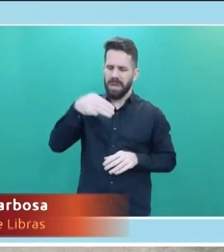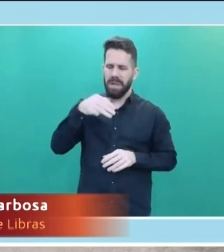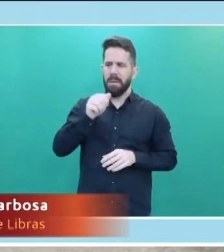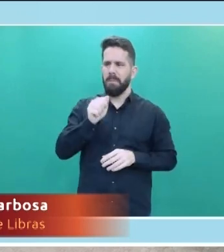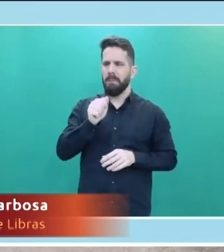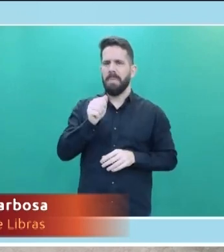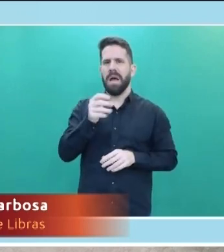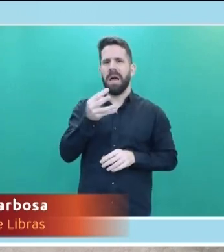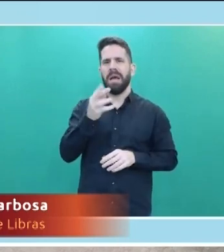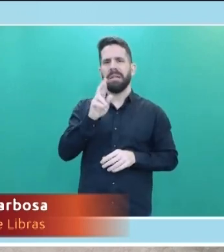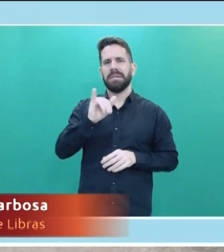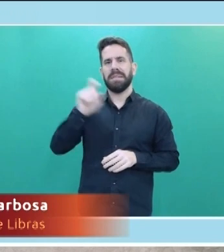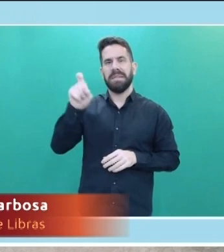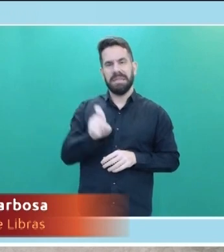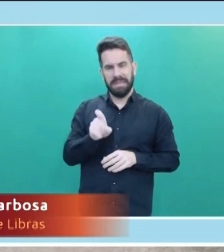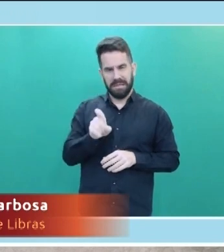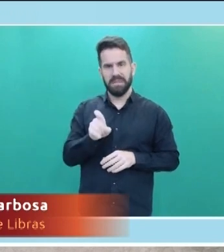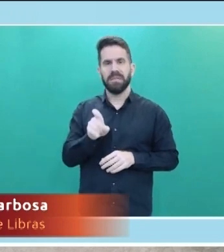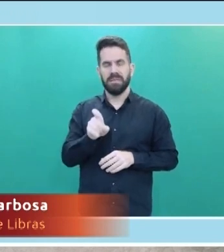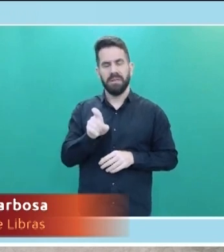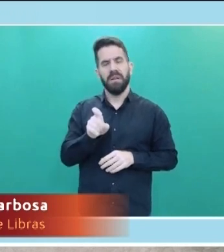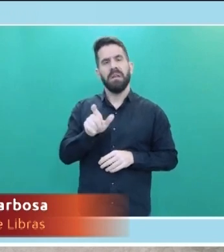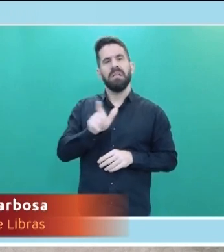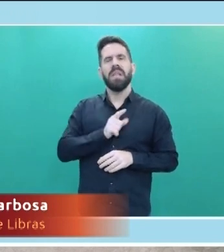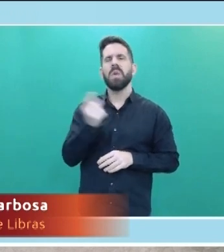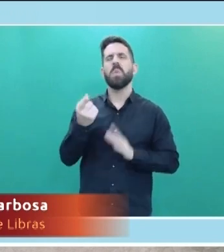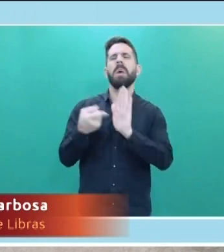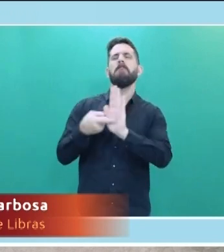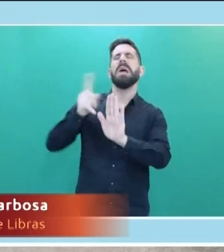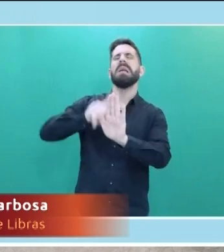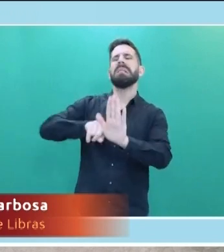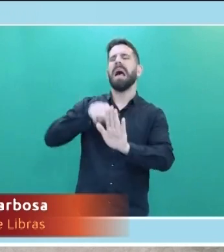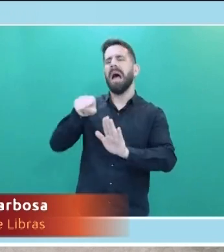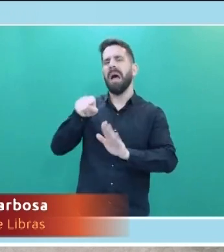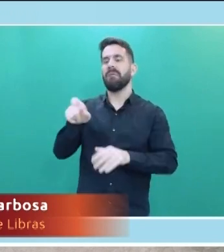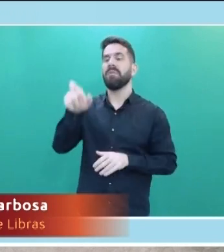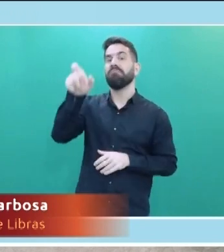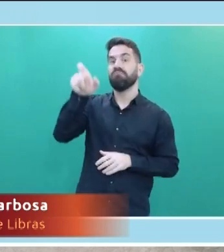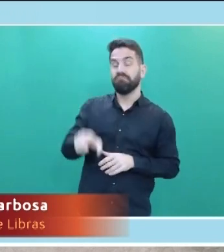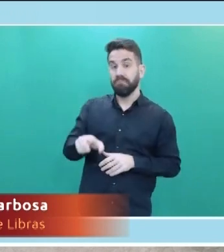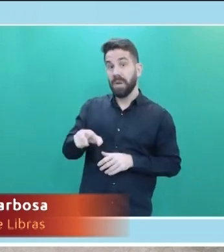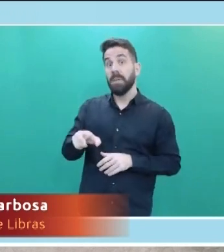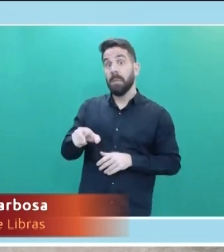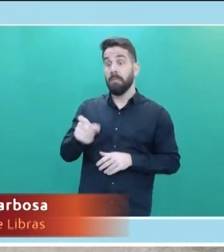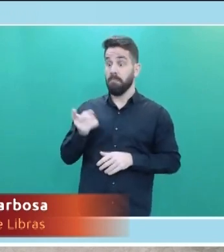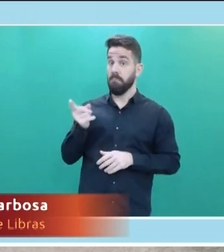uma metáfora específica em determinado momento do filme, onde o personagem principal